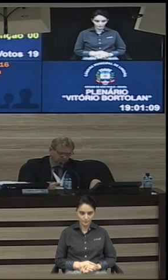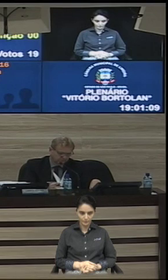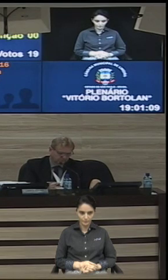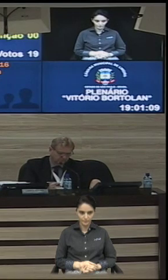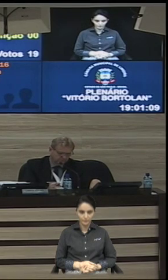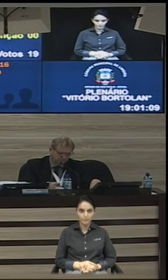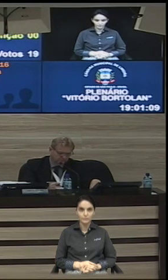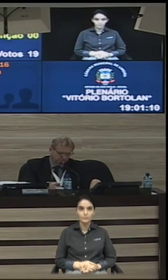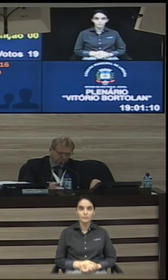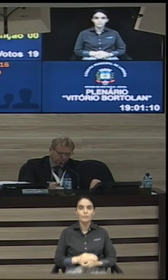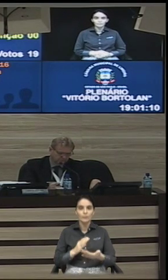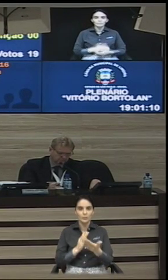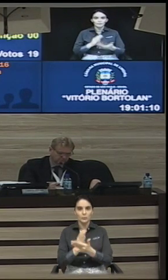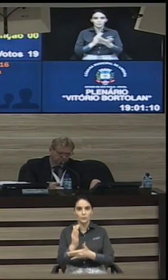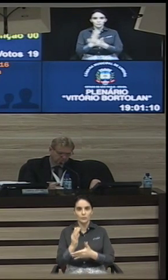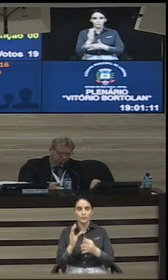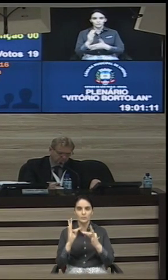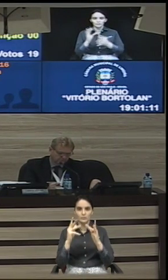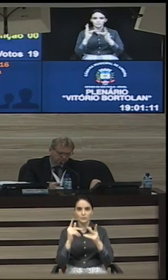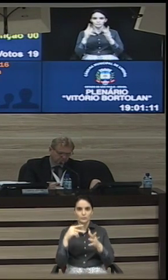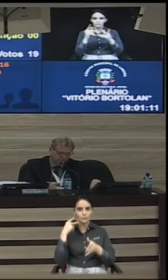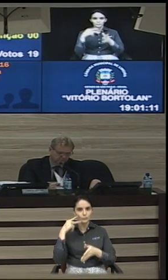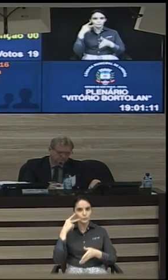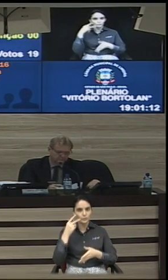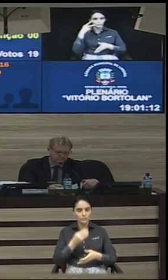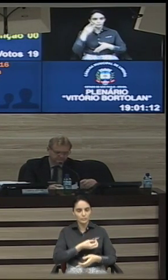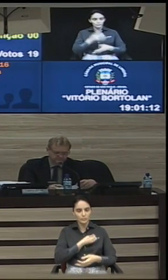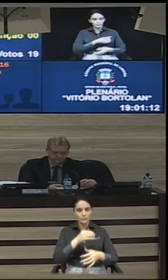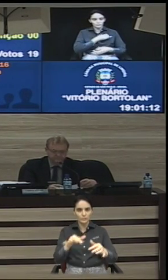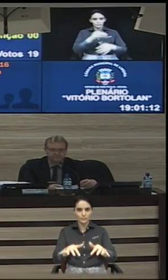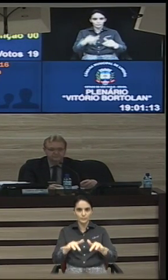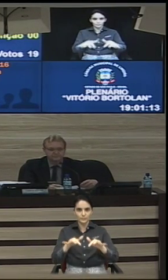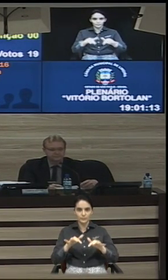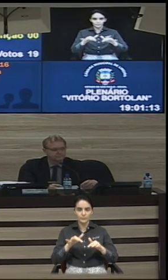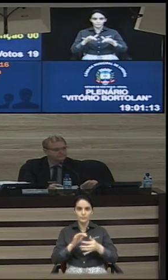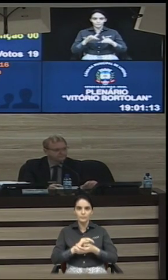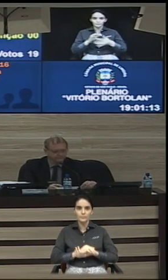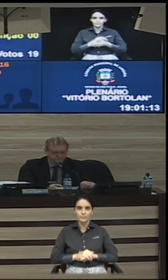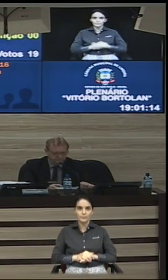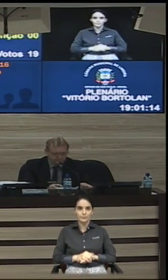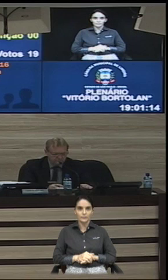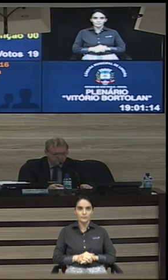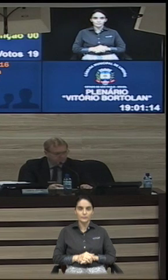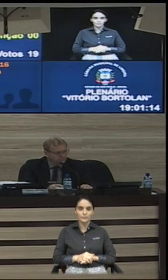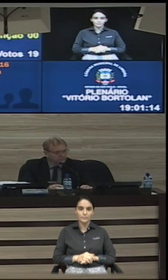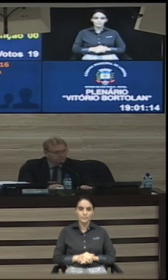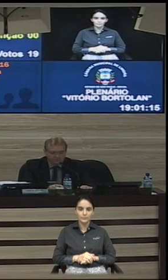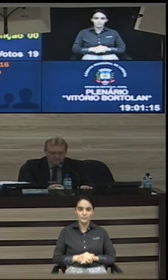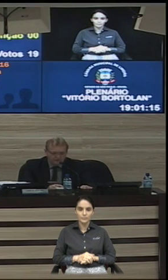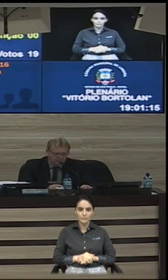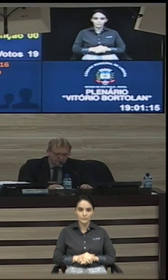A moção foi aprovada por todos os vereadores presentes no plenário.